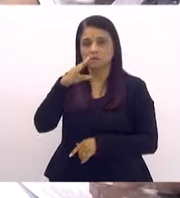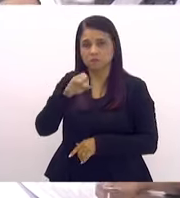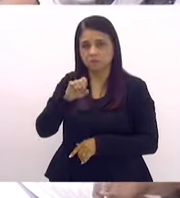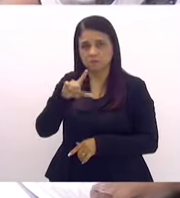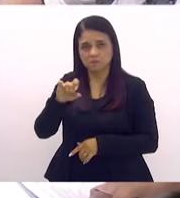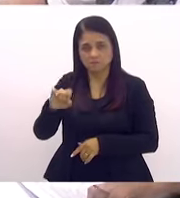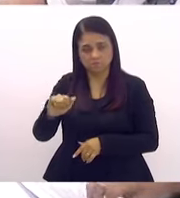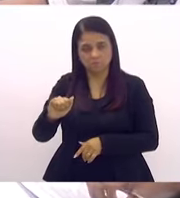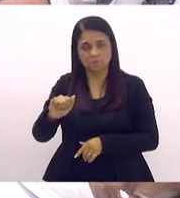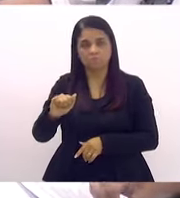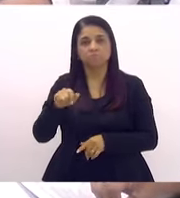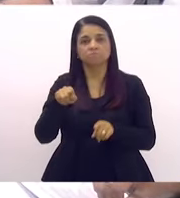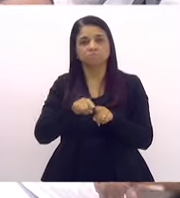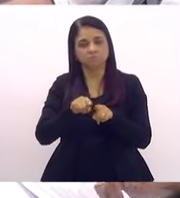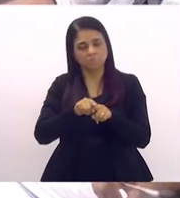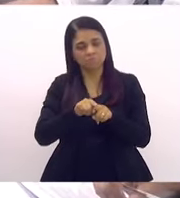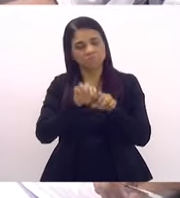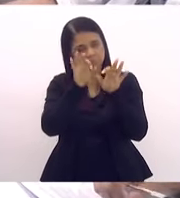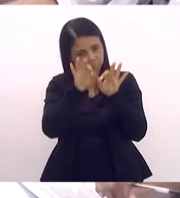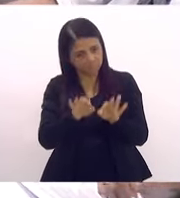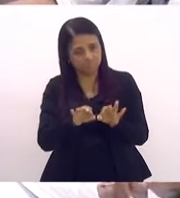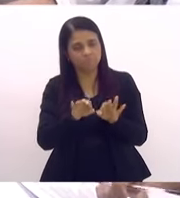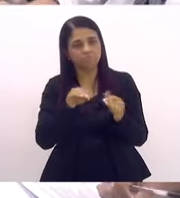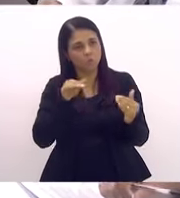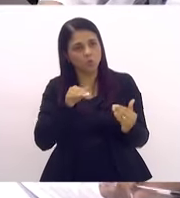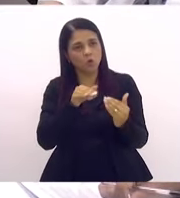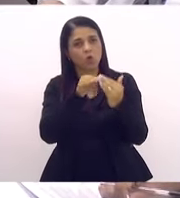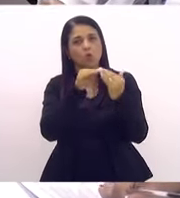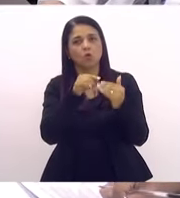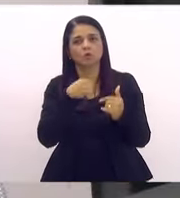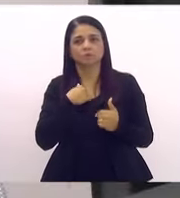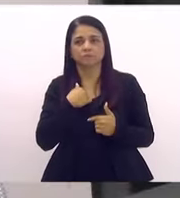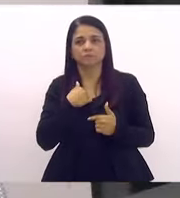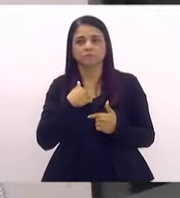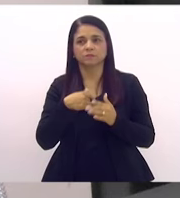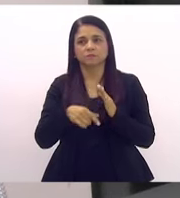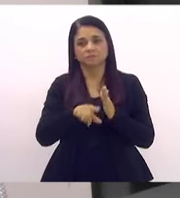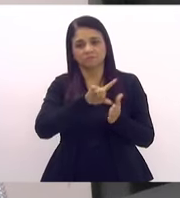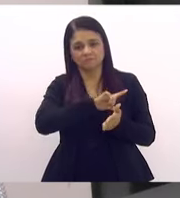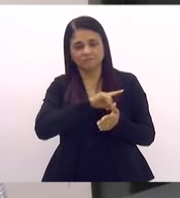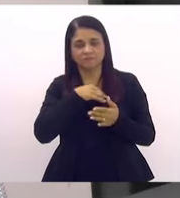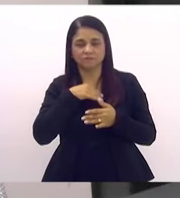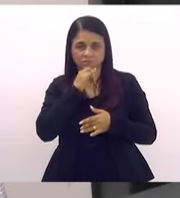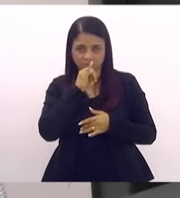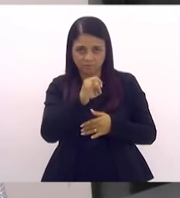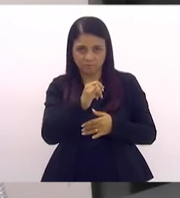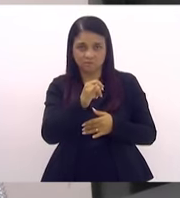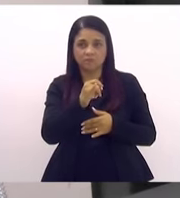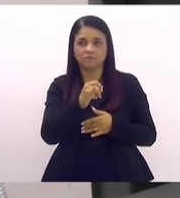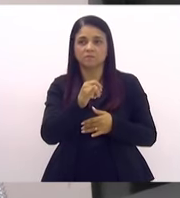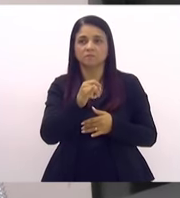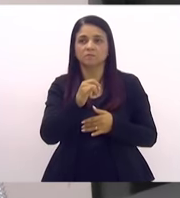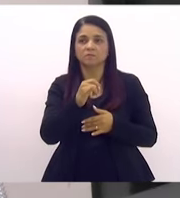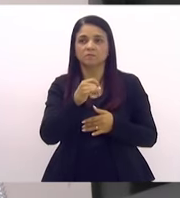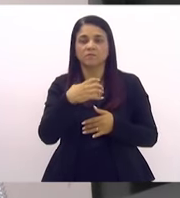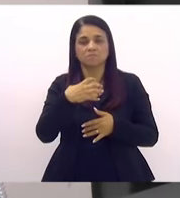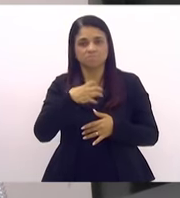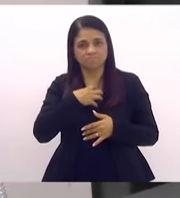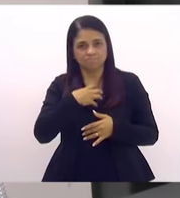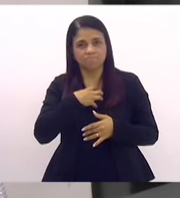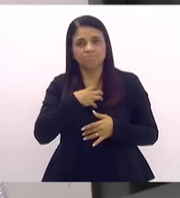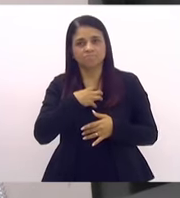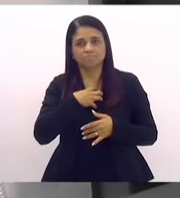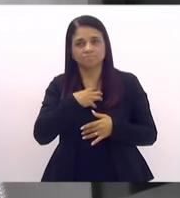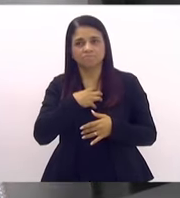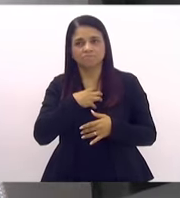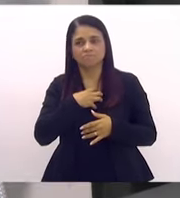pelo receio, que é absolutamente legítimo, e eu já até me permito antecipar que, eventualmente, até me filio a esse